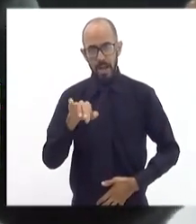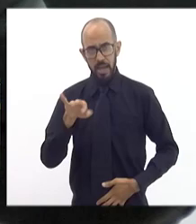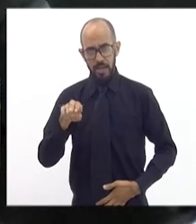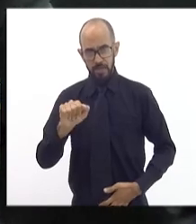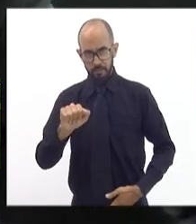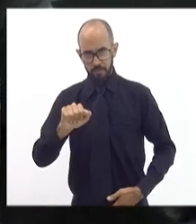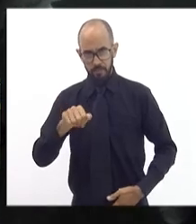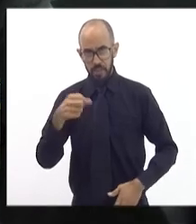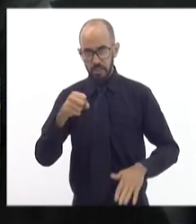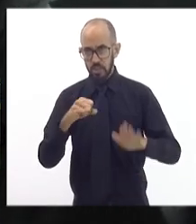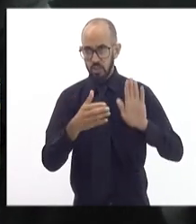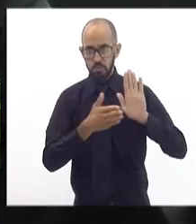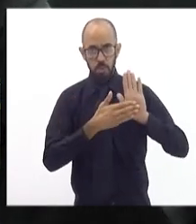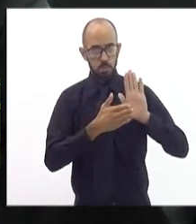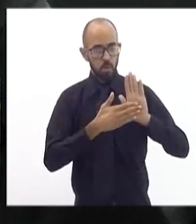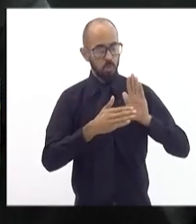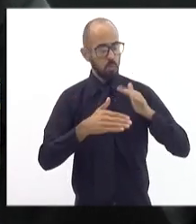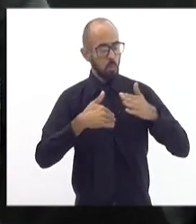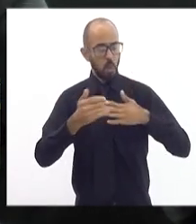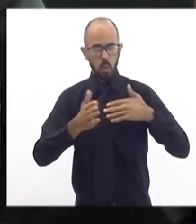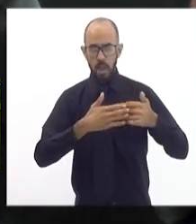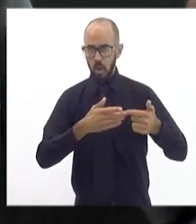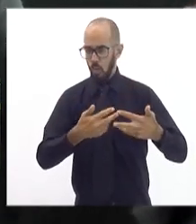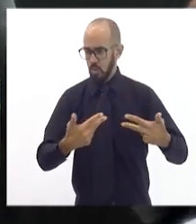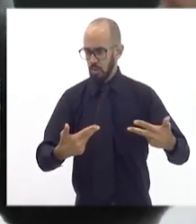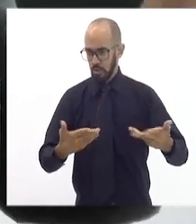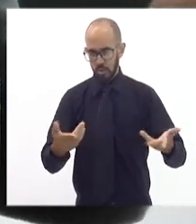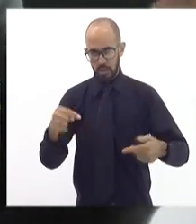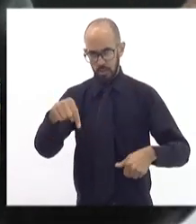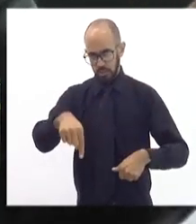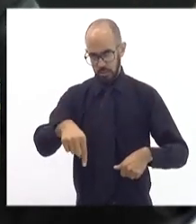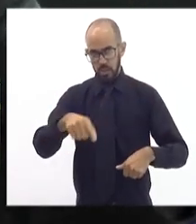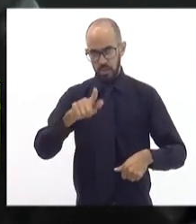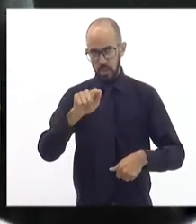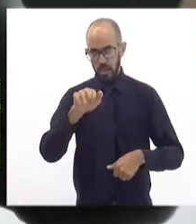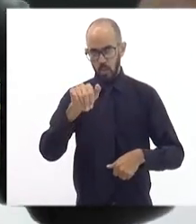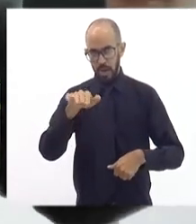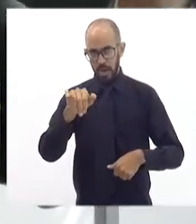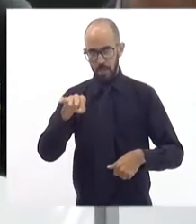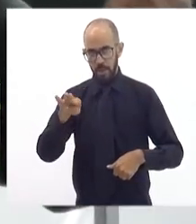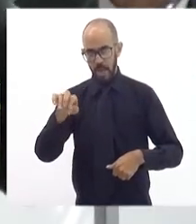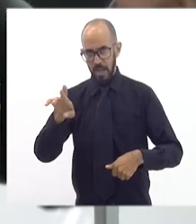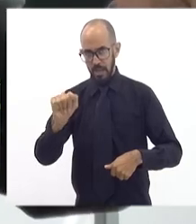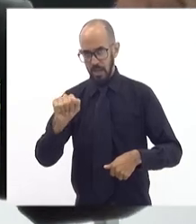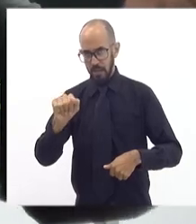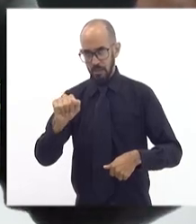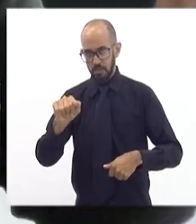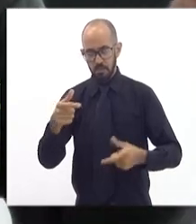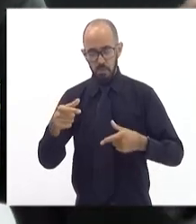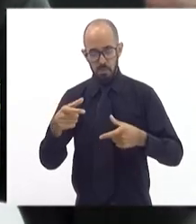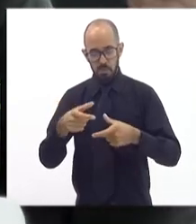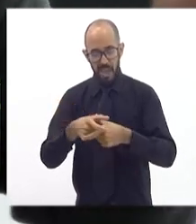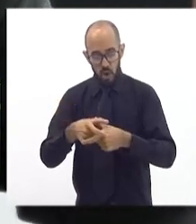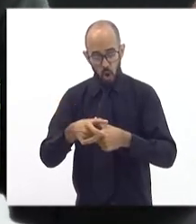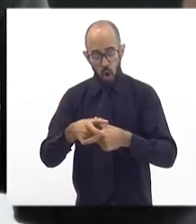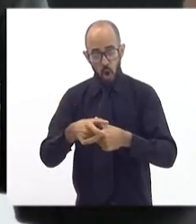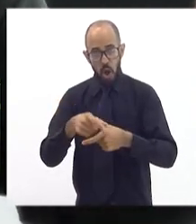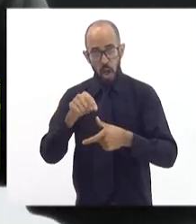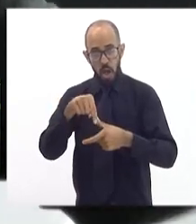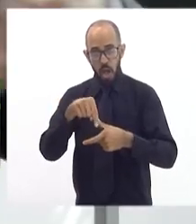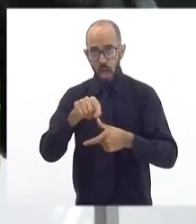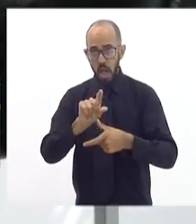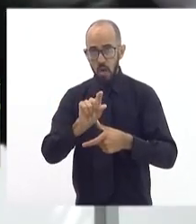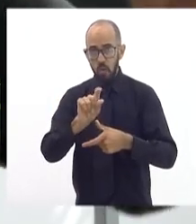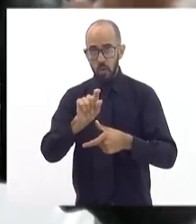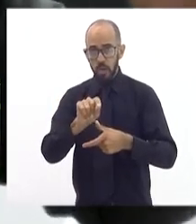qualquer coisa na Baía de Guanabara hoje pode ser que se qualquer coisa por menor que seja seja o ponto